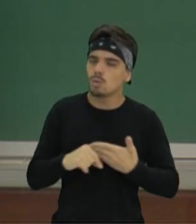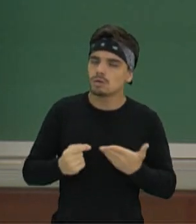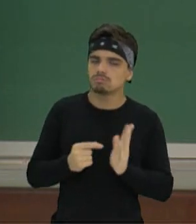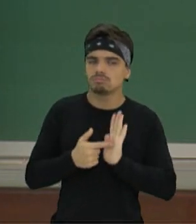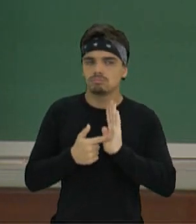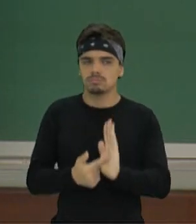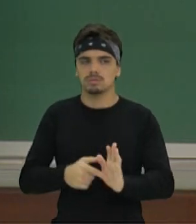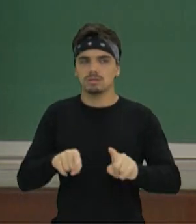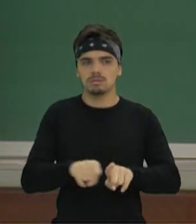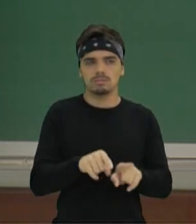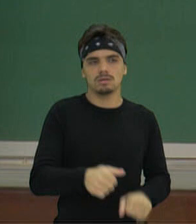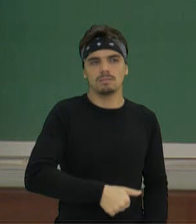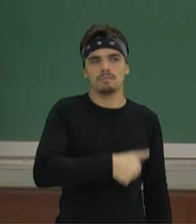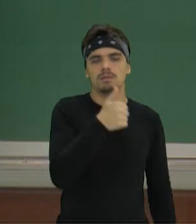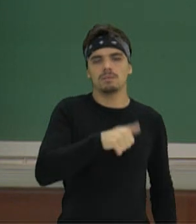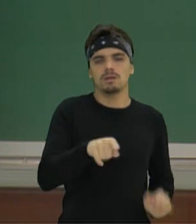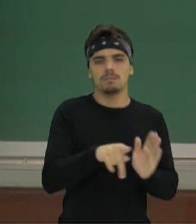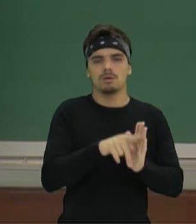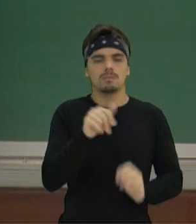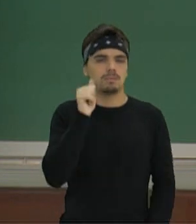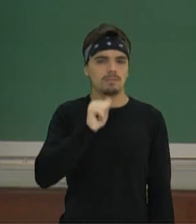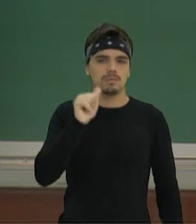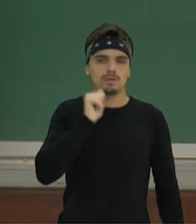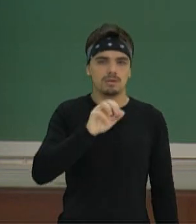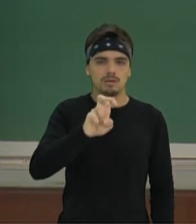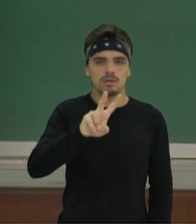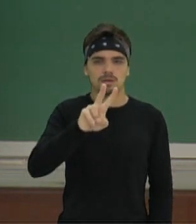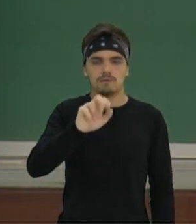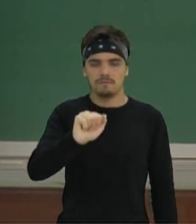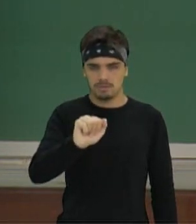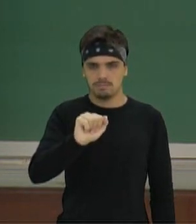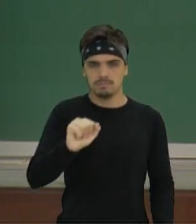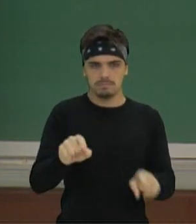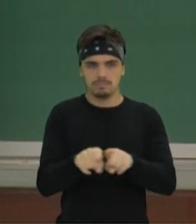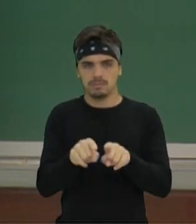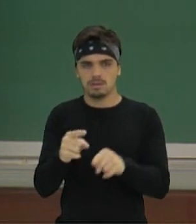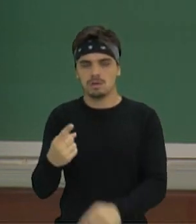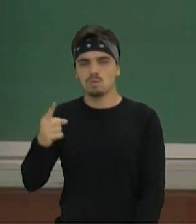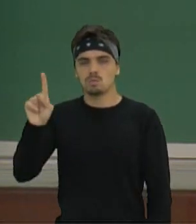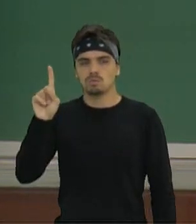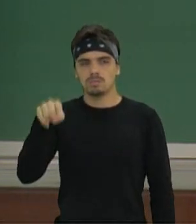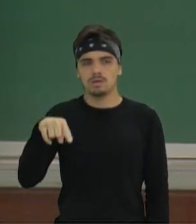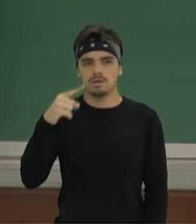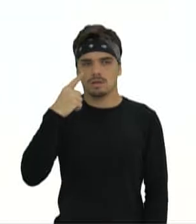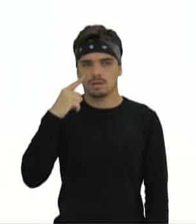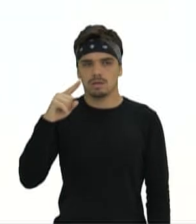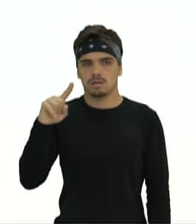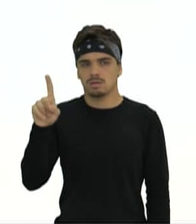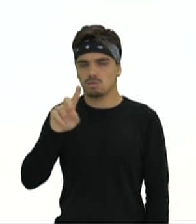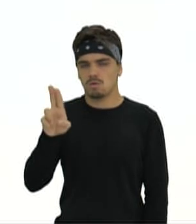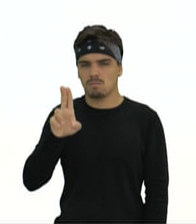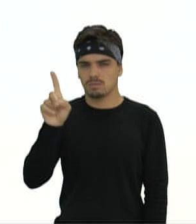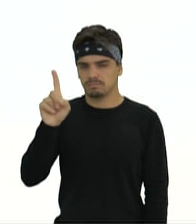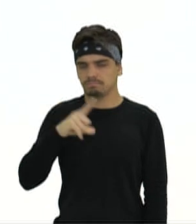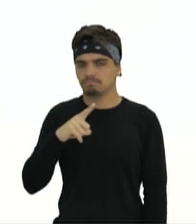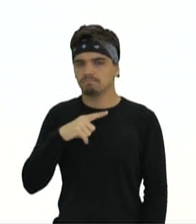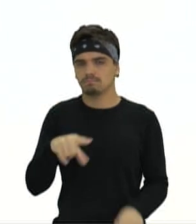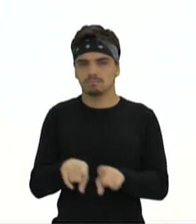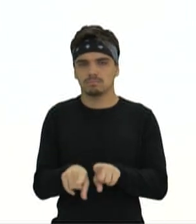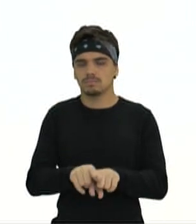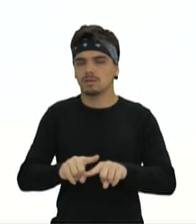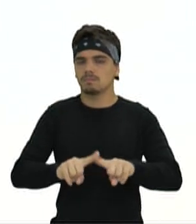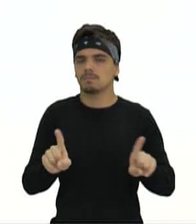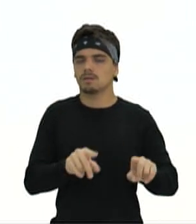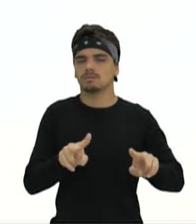A primeira é de uma escritora chamada Eva Gabor e Anne Lowell, a última. E sobre o fato